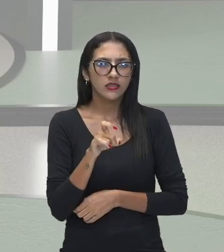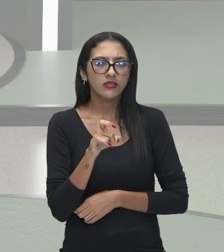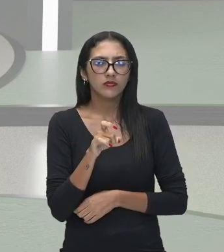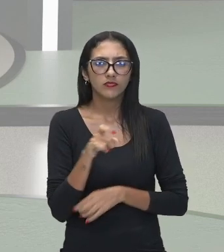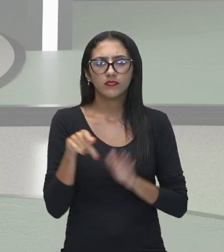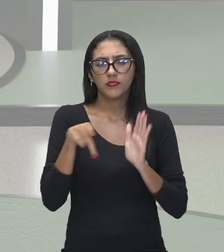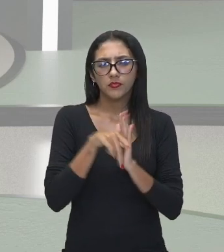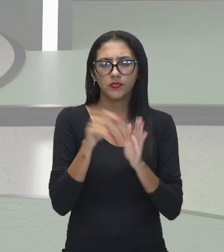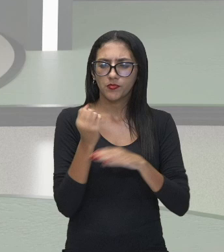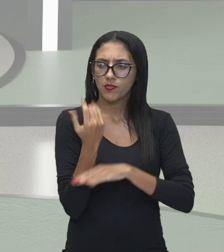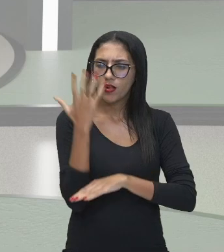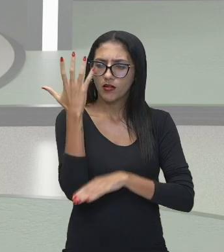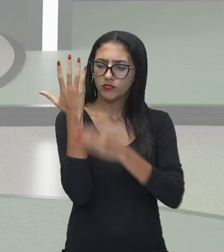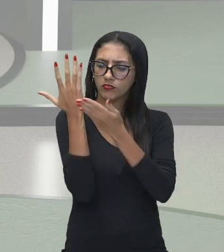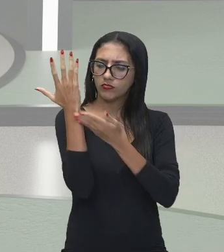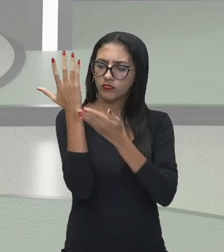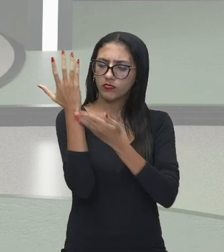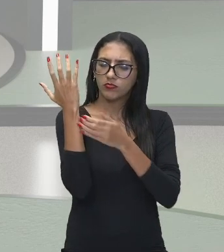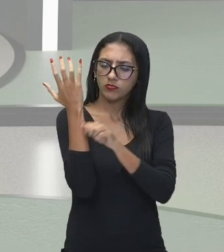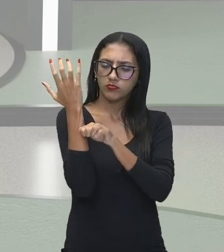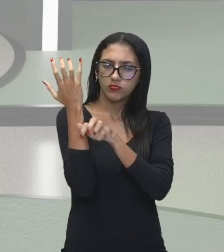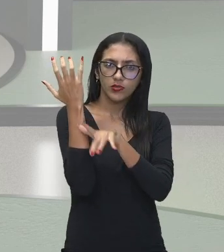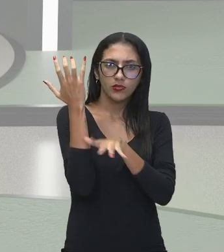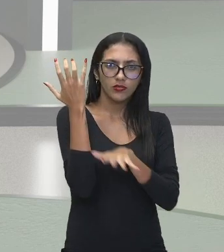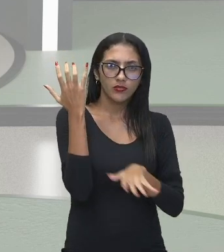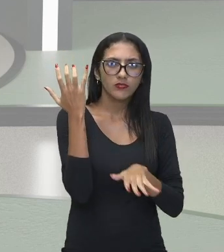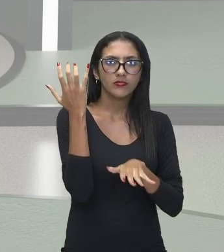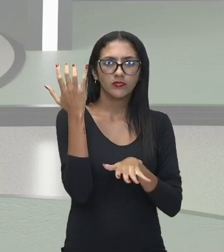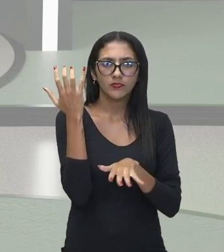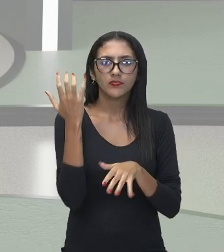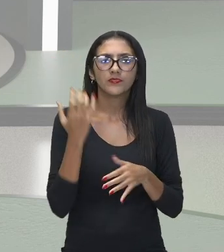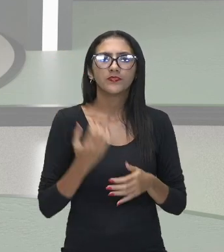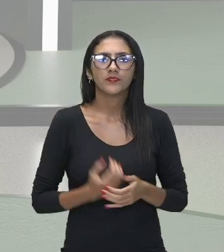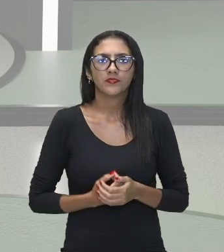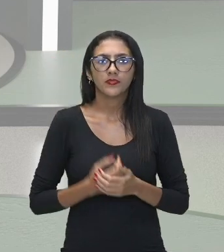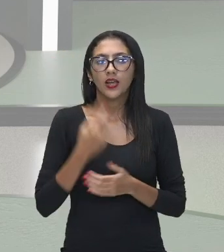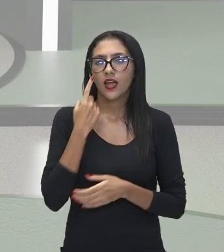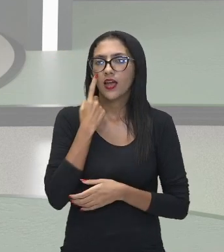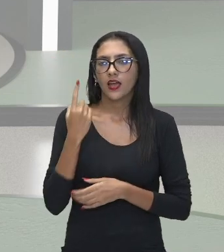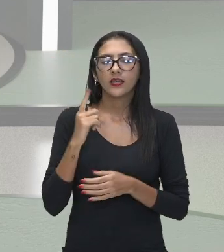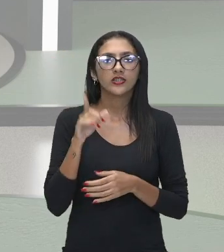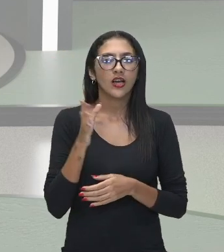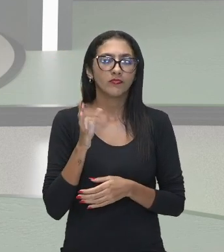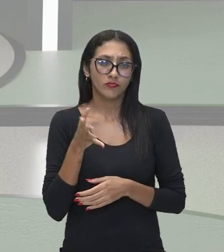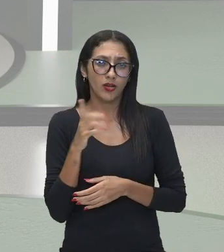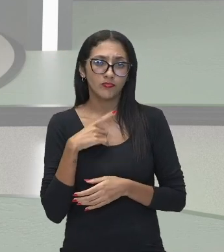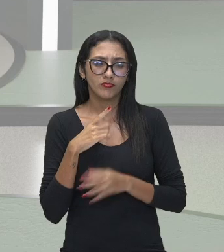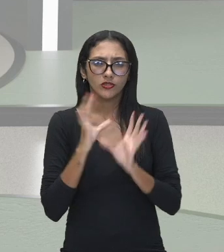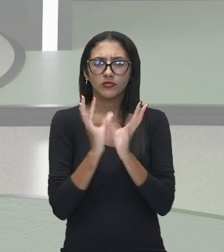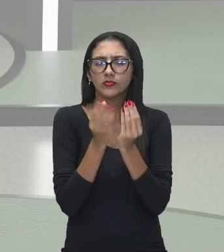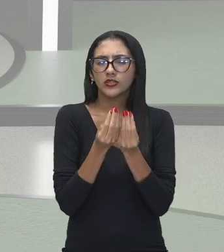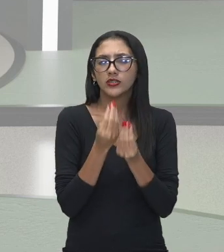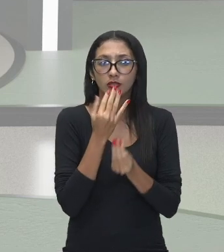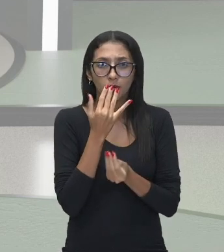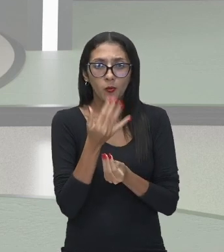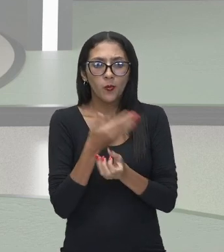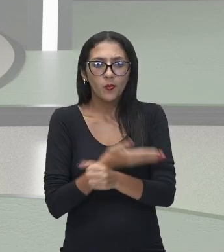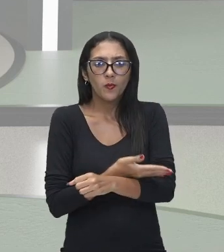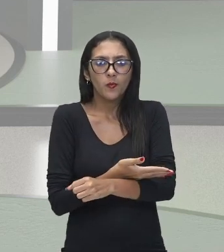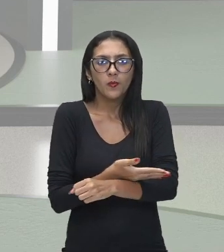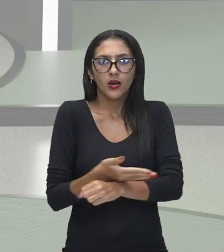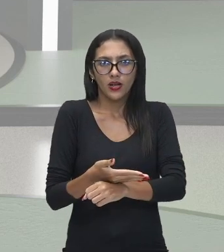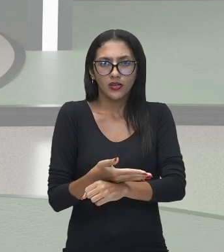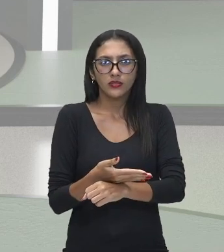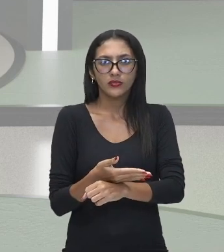Então, daqui dessa seringueira sai esse látex, nesse caso aqui já é uma substância esbranquiçada, e a partir